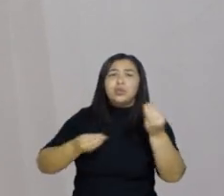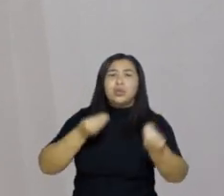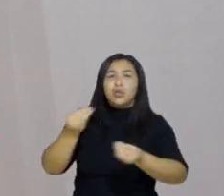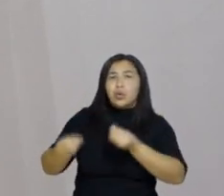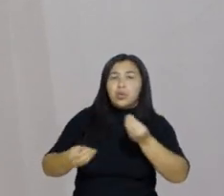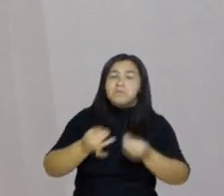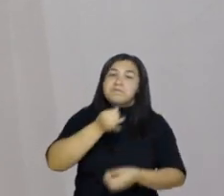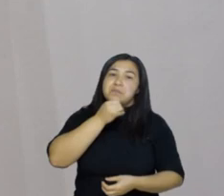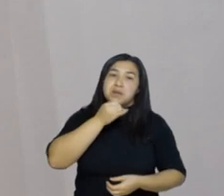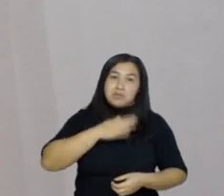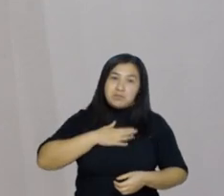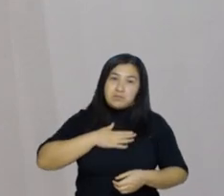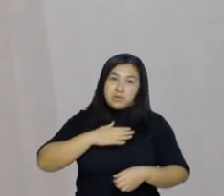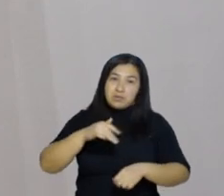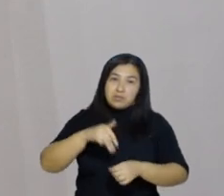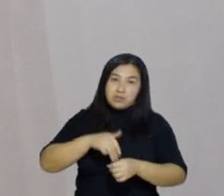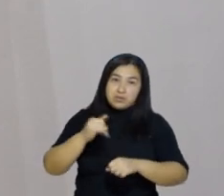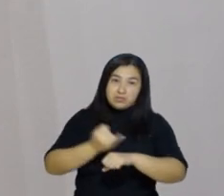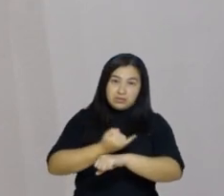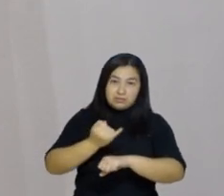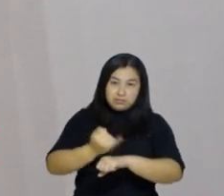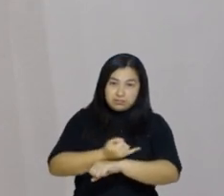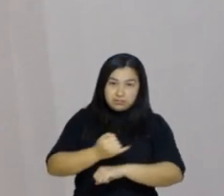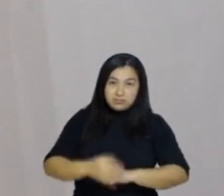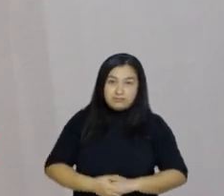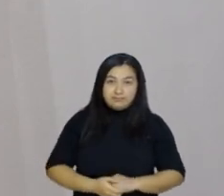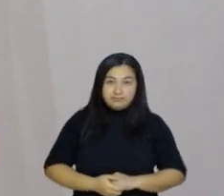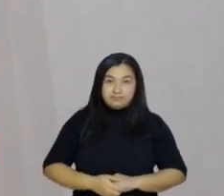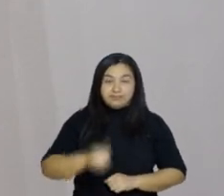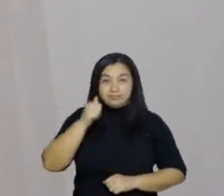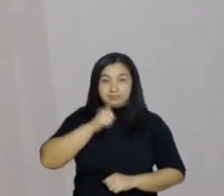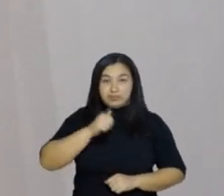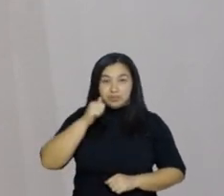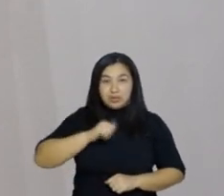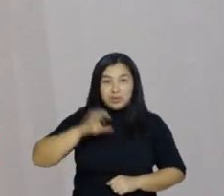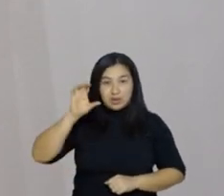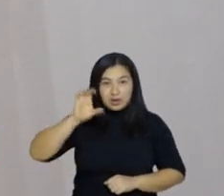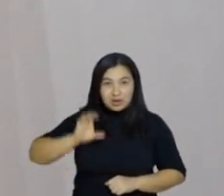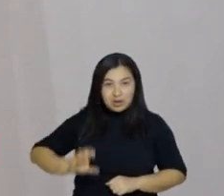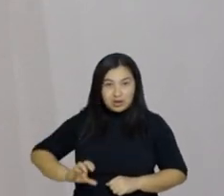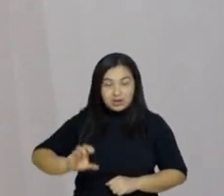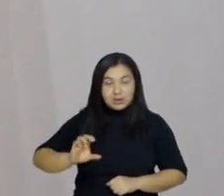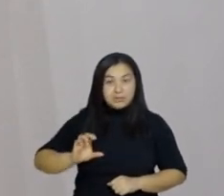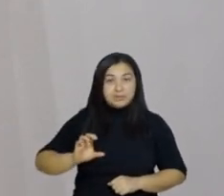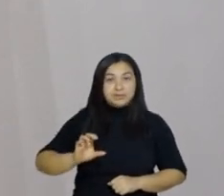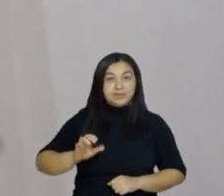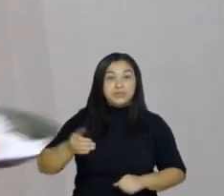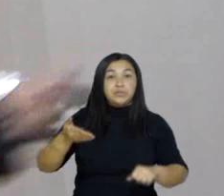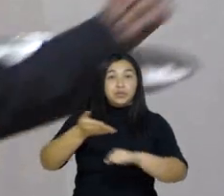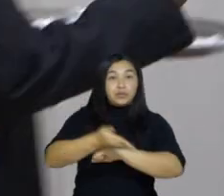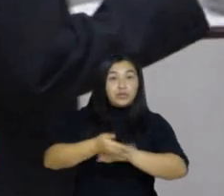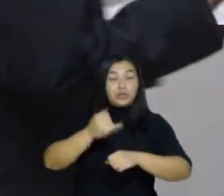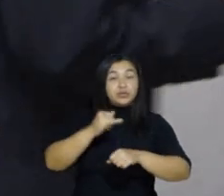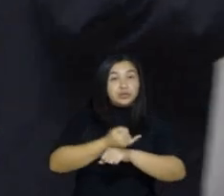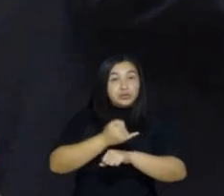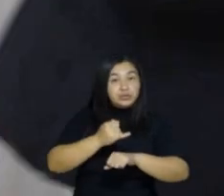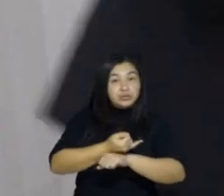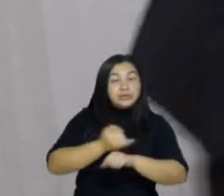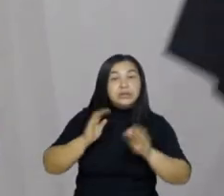Joinville, quando a Carmen Zanotto, a nossa secretária, a deputada federal, esteve lá em Joinville e, no momento,